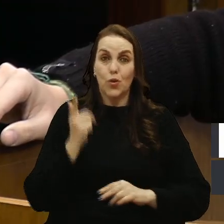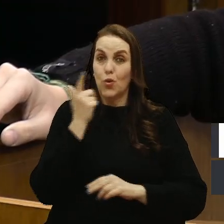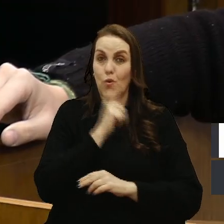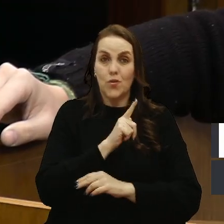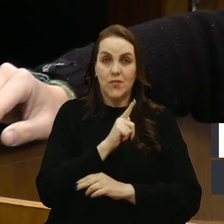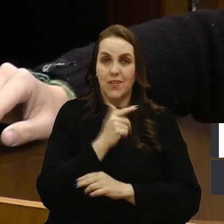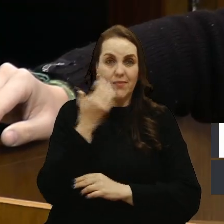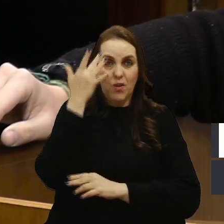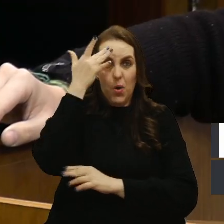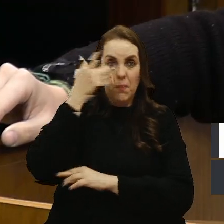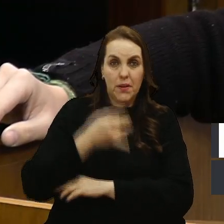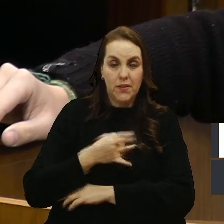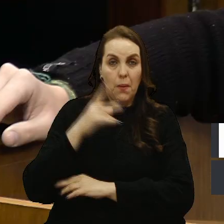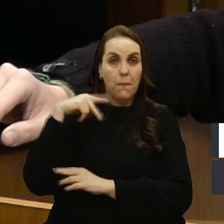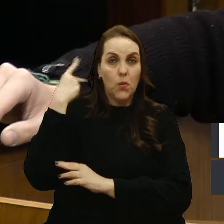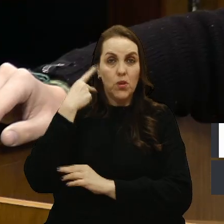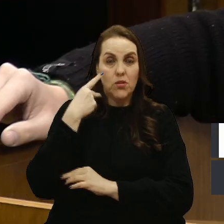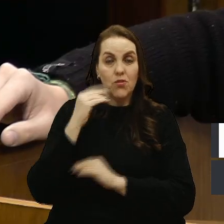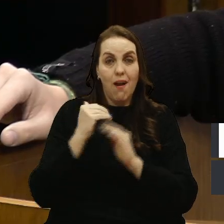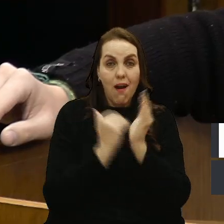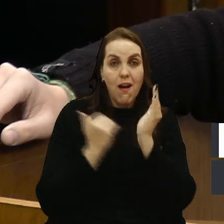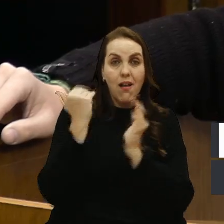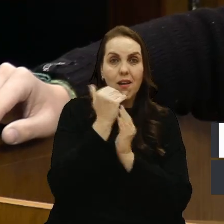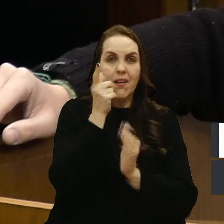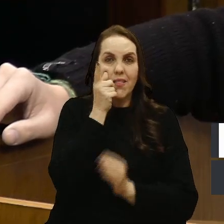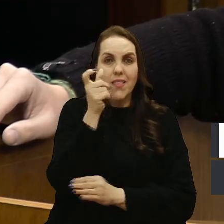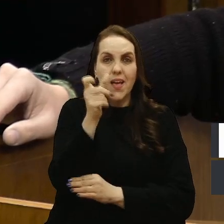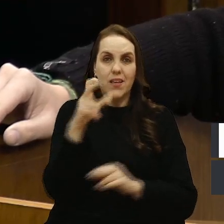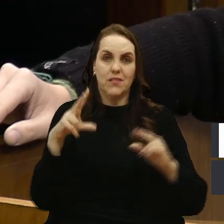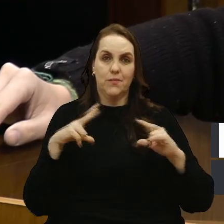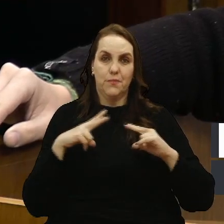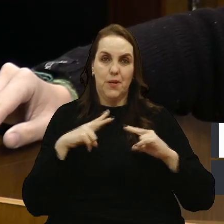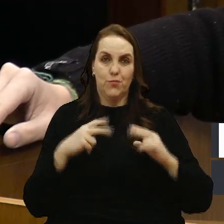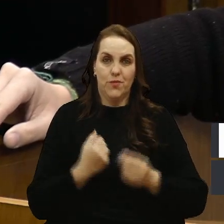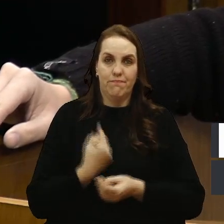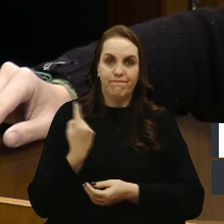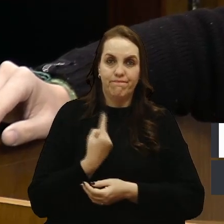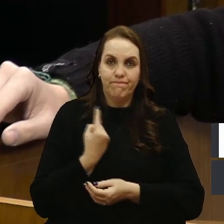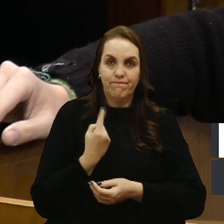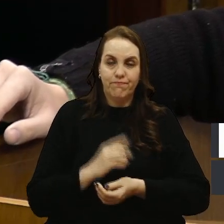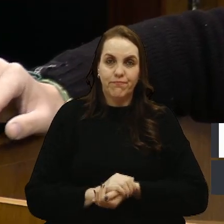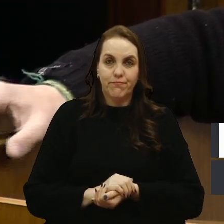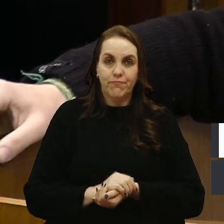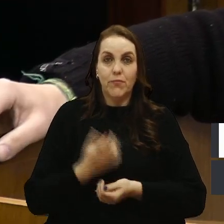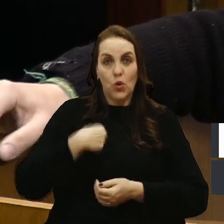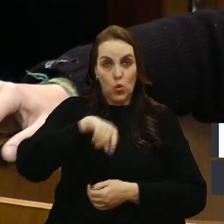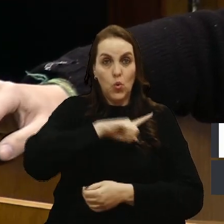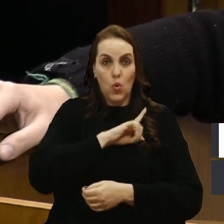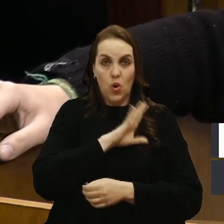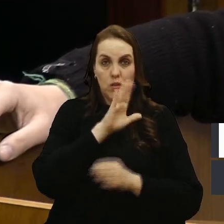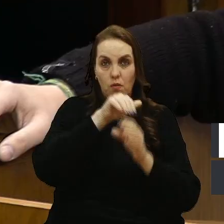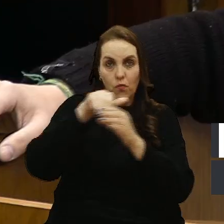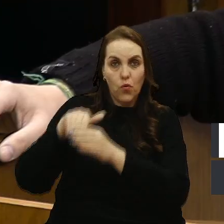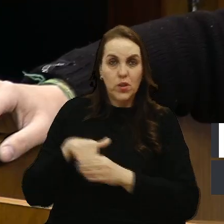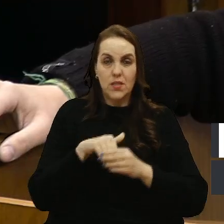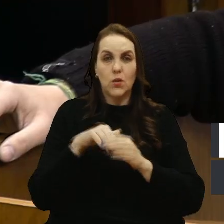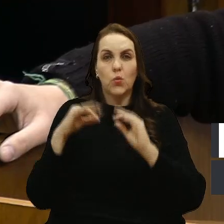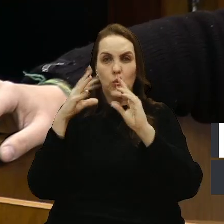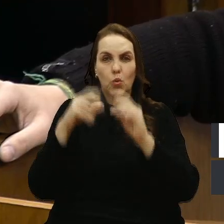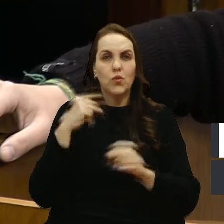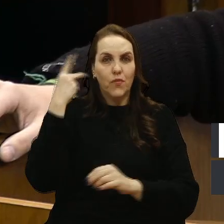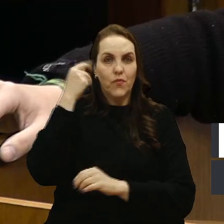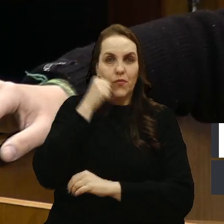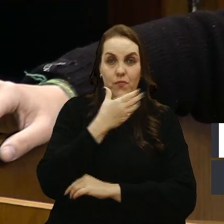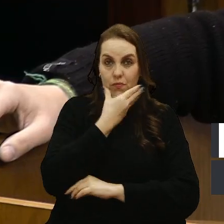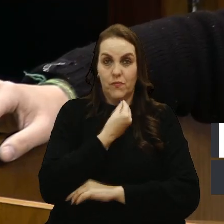política para além dos interesses individuais. Quando nós fomos eleitos vereador e vereadora, nós